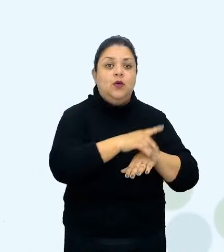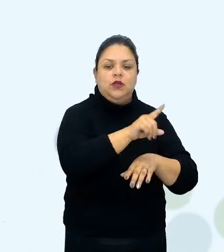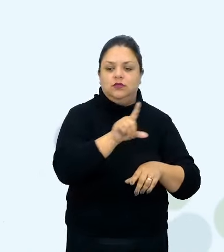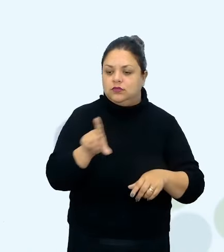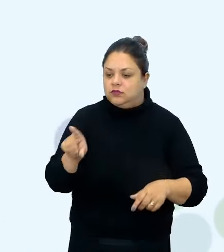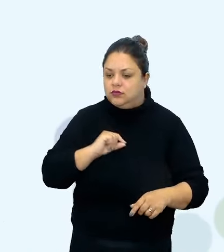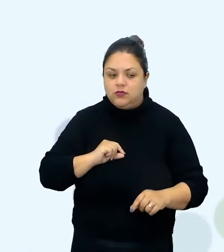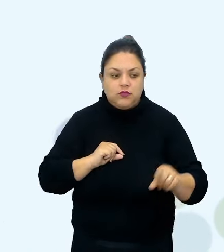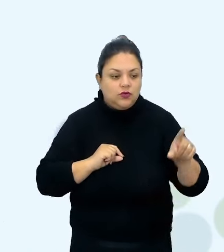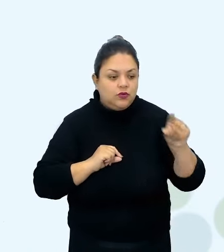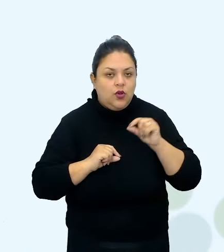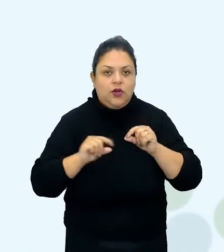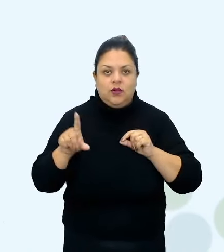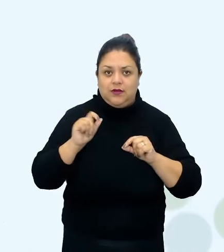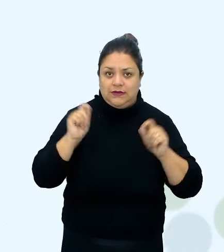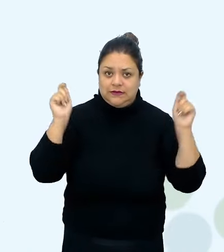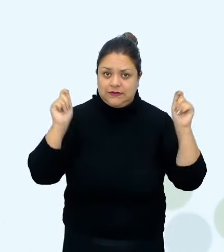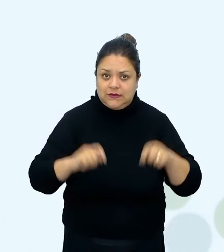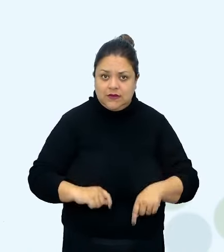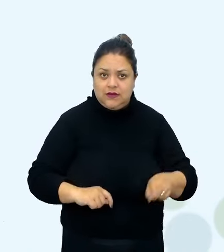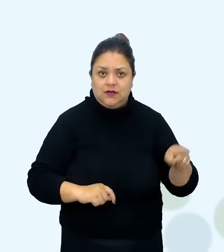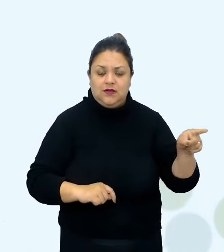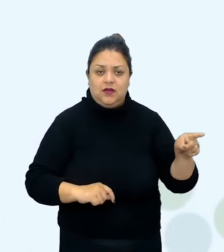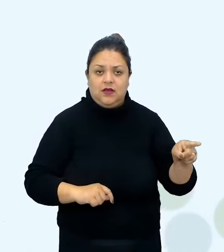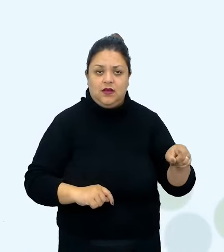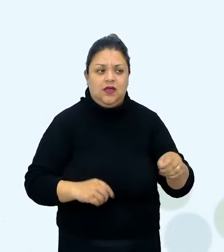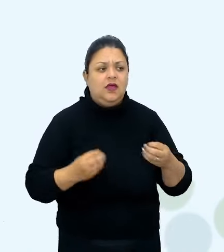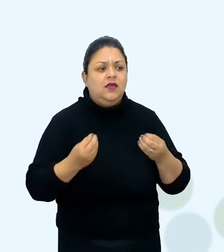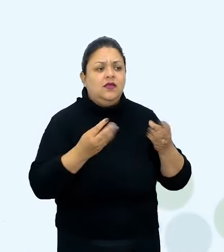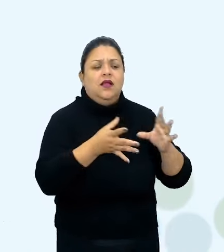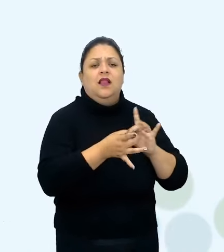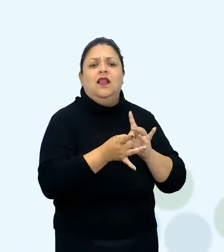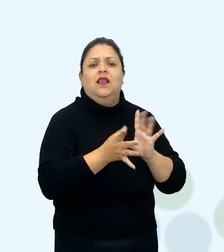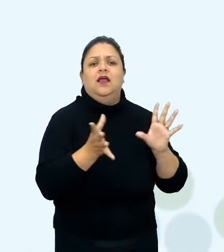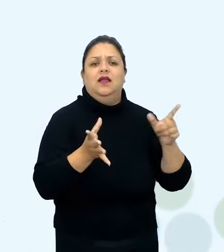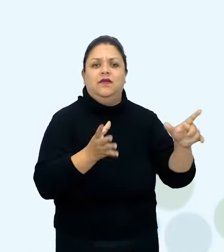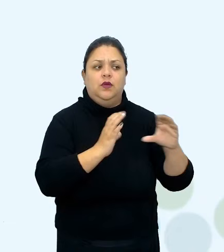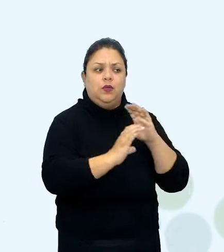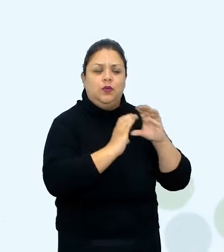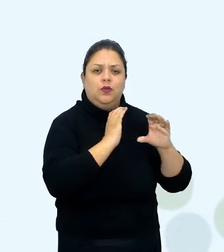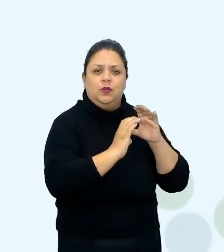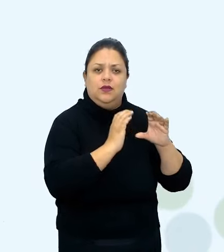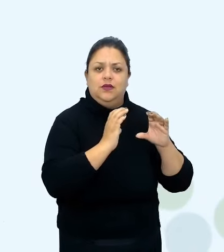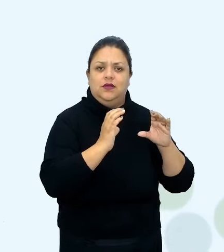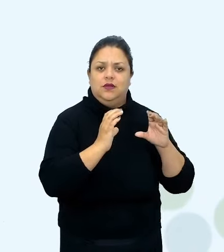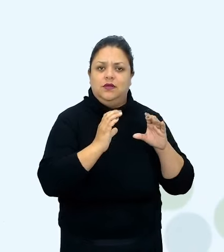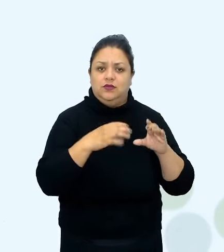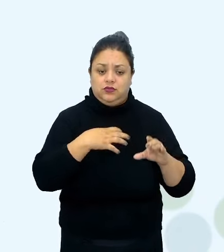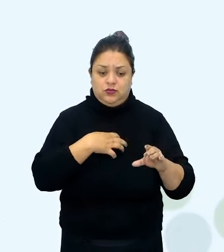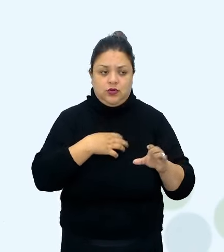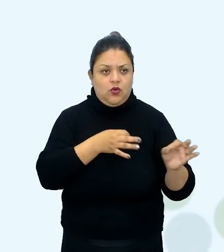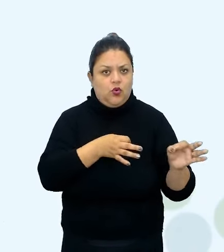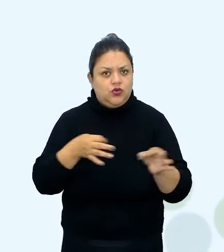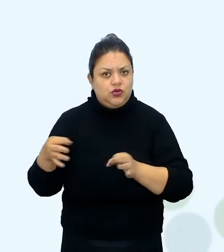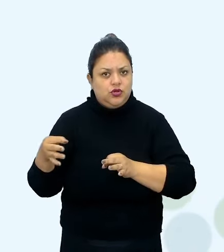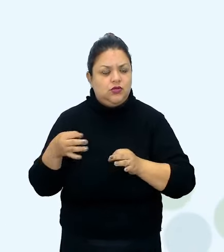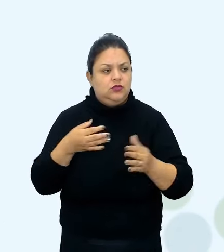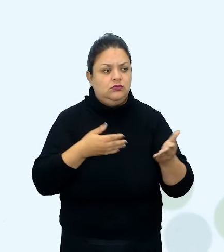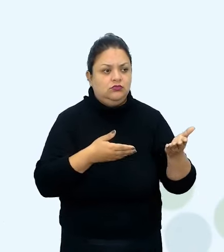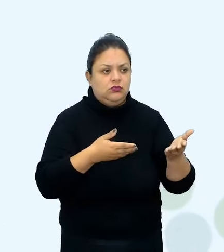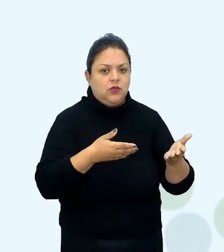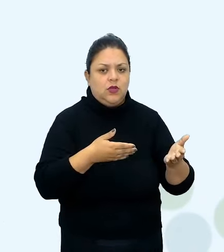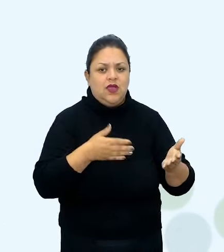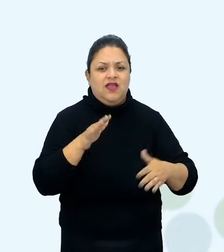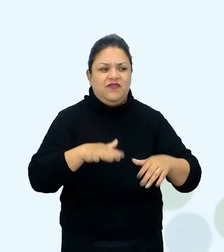gente dá oportunidade para a criança se comunicar, né, dentro dessa rotina de dizer chega,